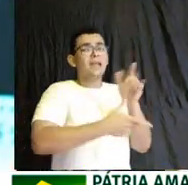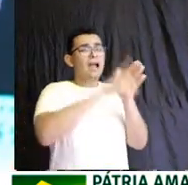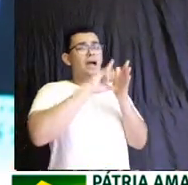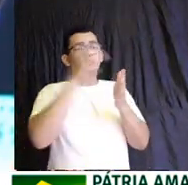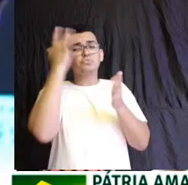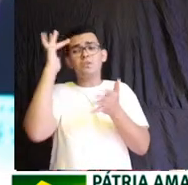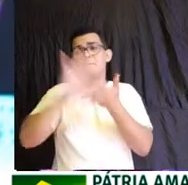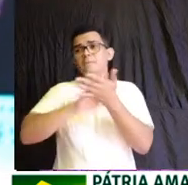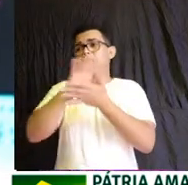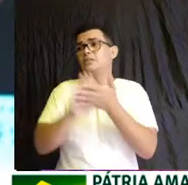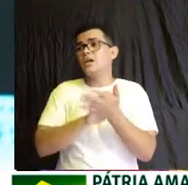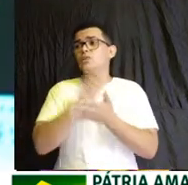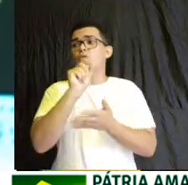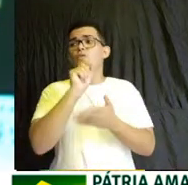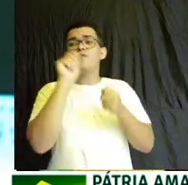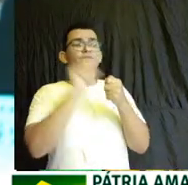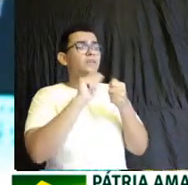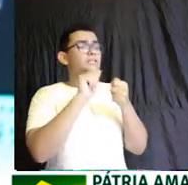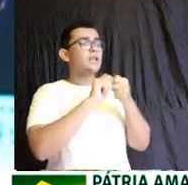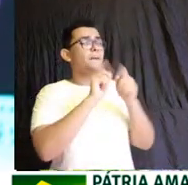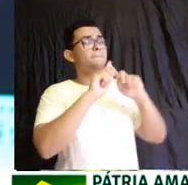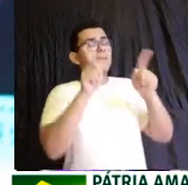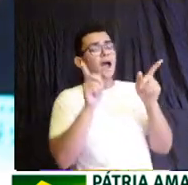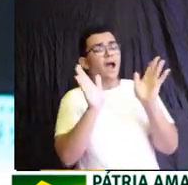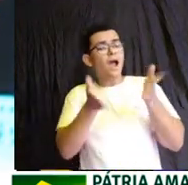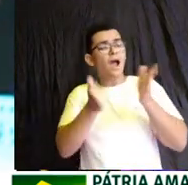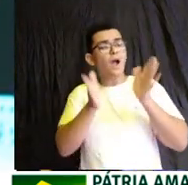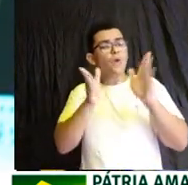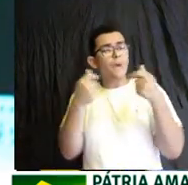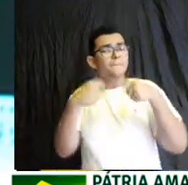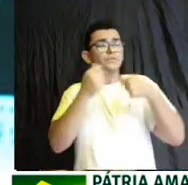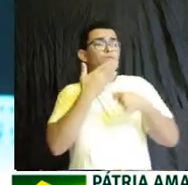uma palavra só pra lhe dizer. Mas se eu fosse